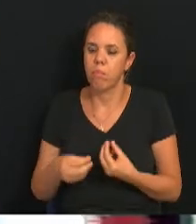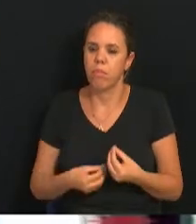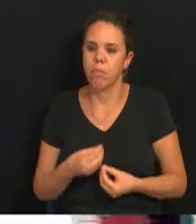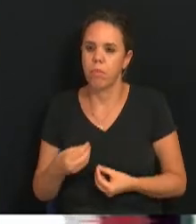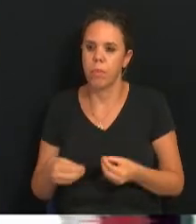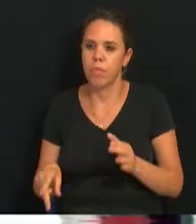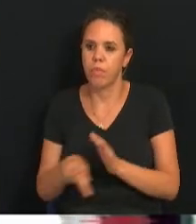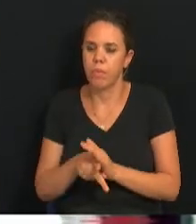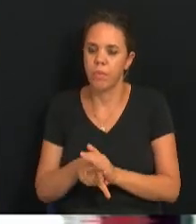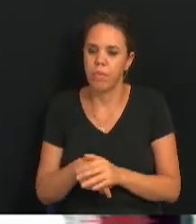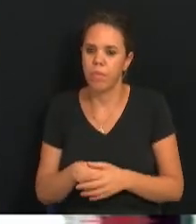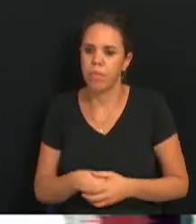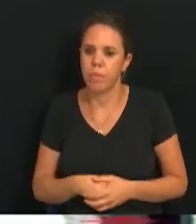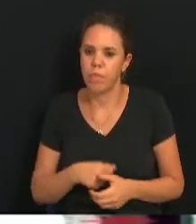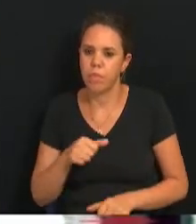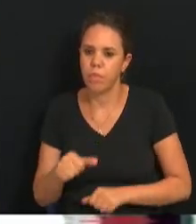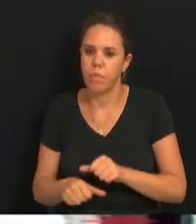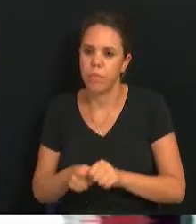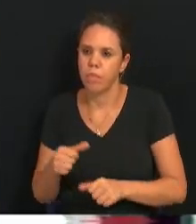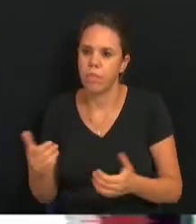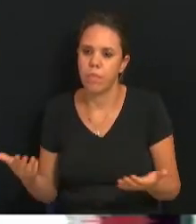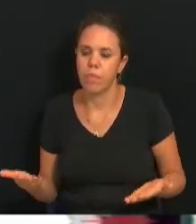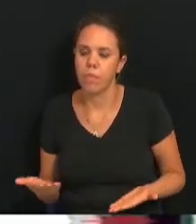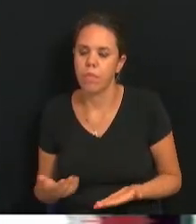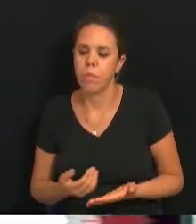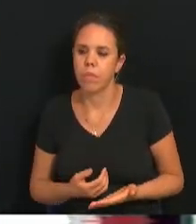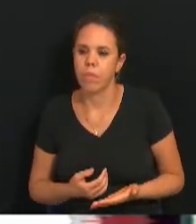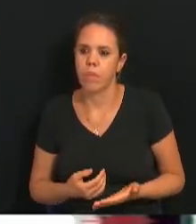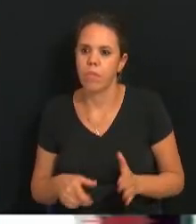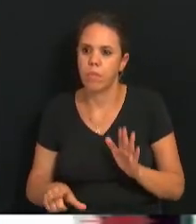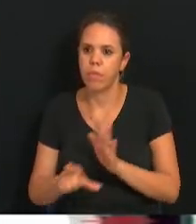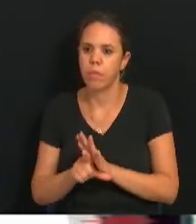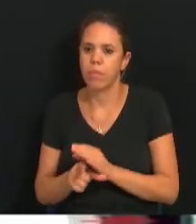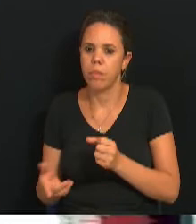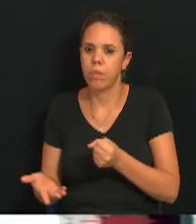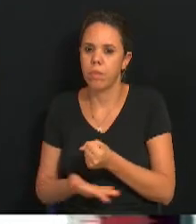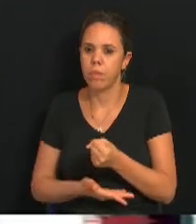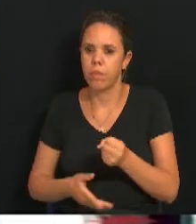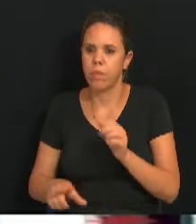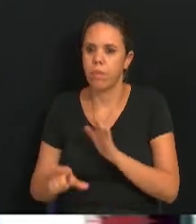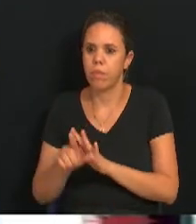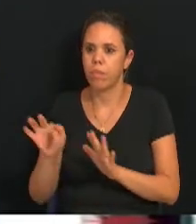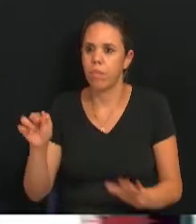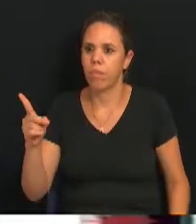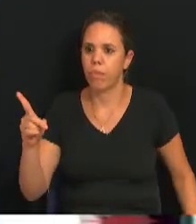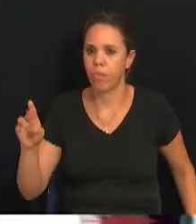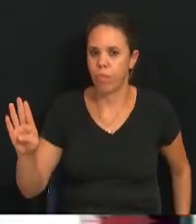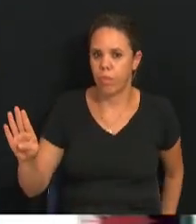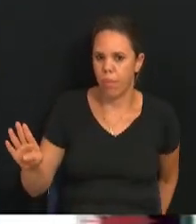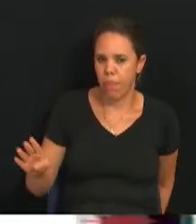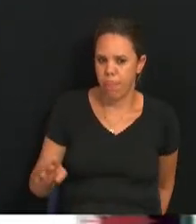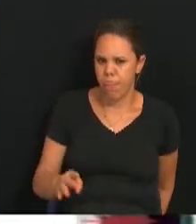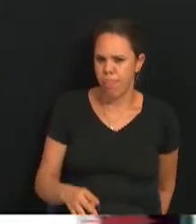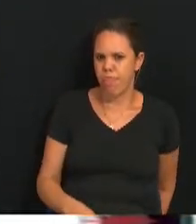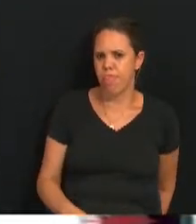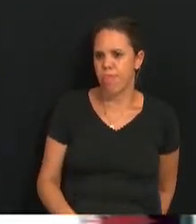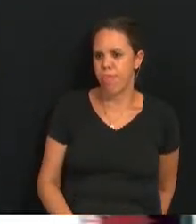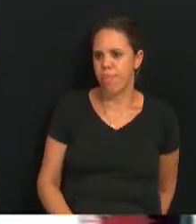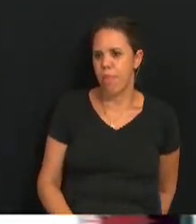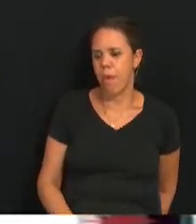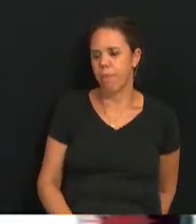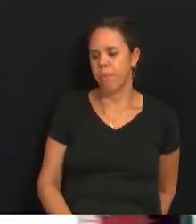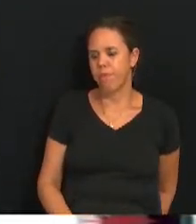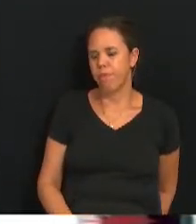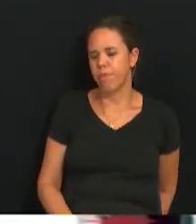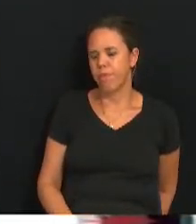própria alteração agora da lei do piso, a lei do Fundeb, foram tendo espaços aí de